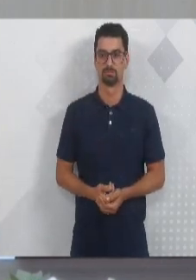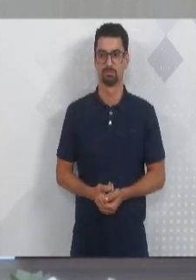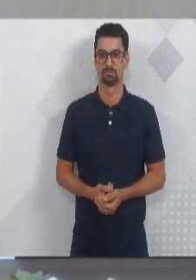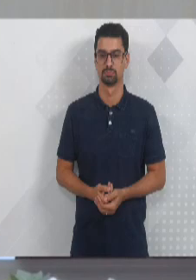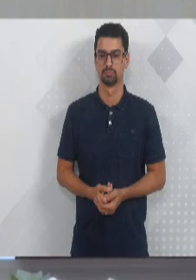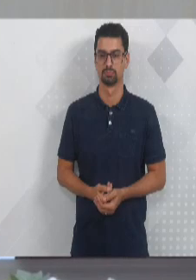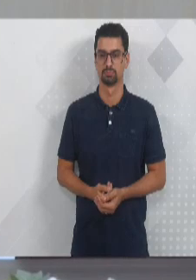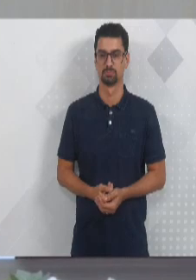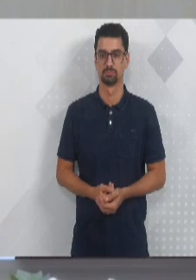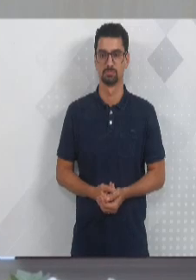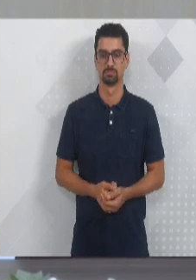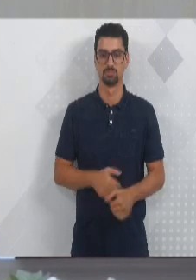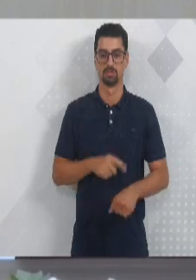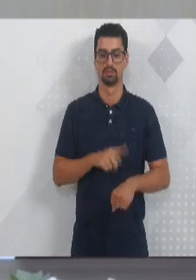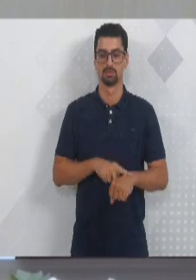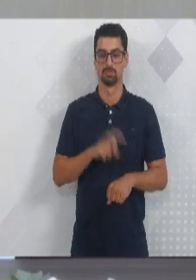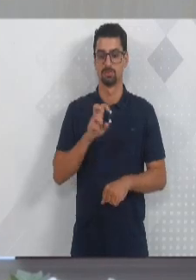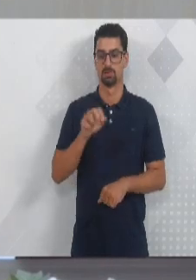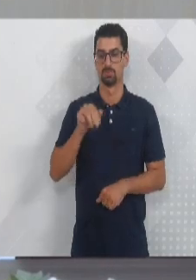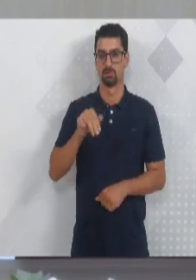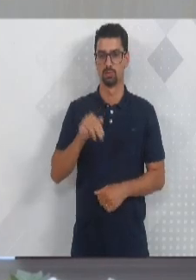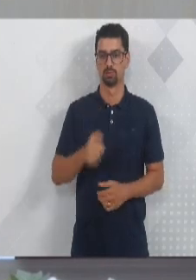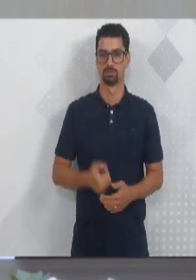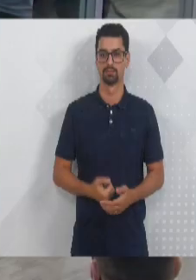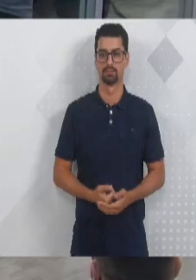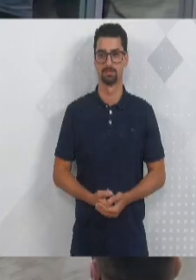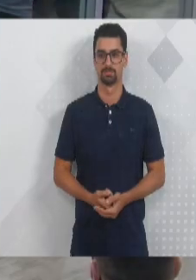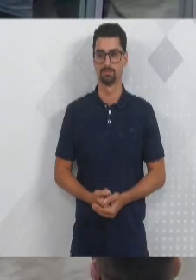palavra pelo tempo de 5